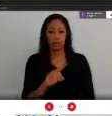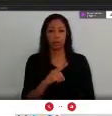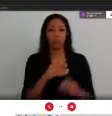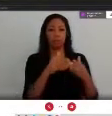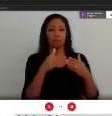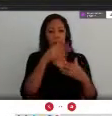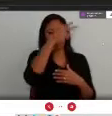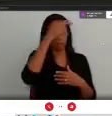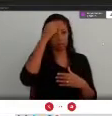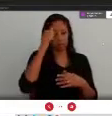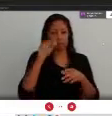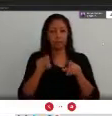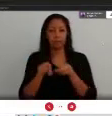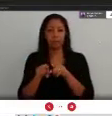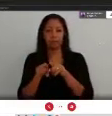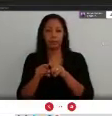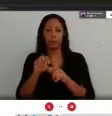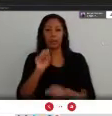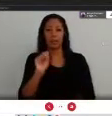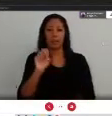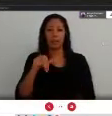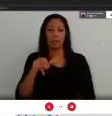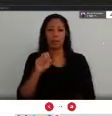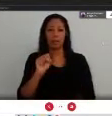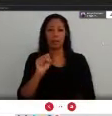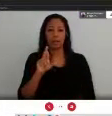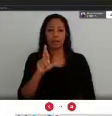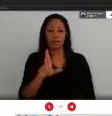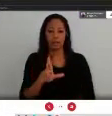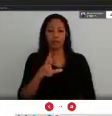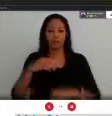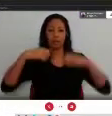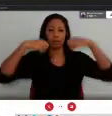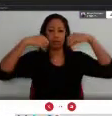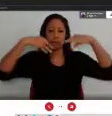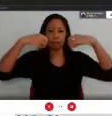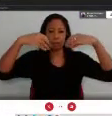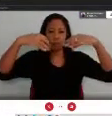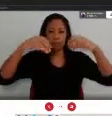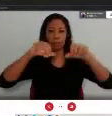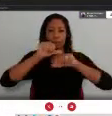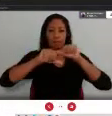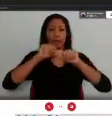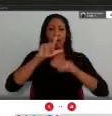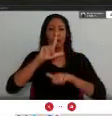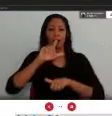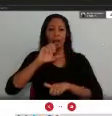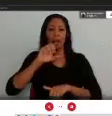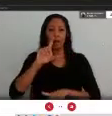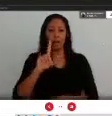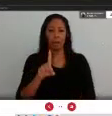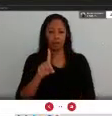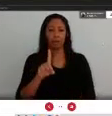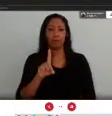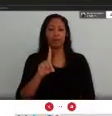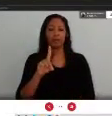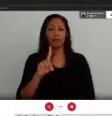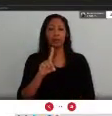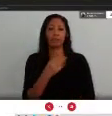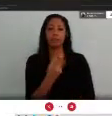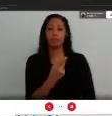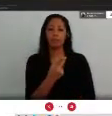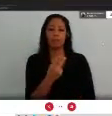iluminação de LED no Parque das Estrelas e Luzinete Meira Cavalcante, ambas localizadas no bairro